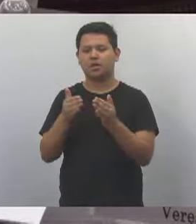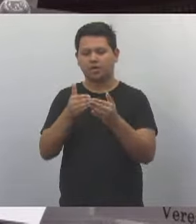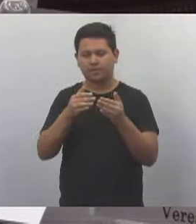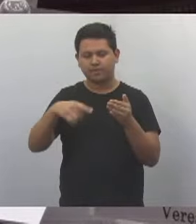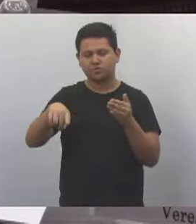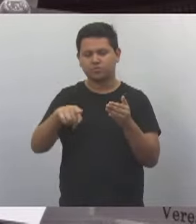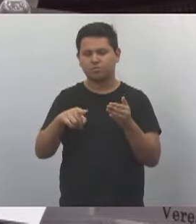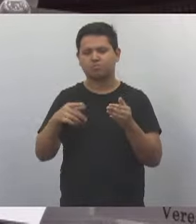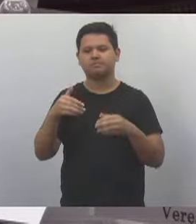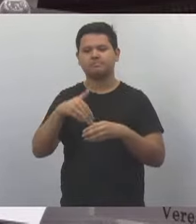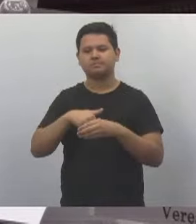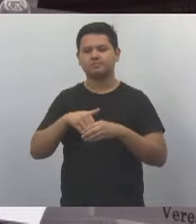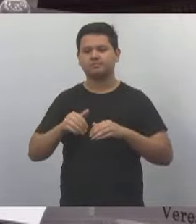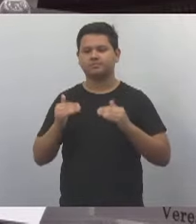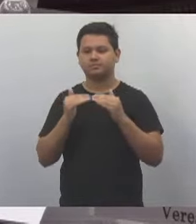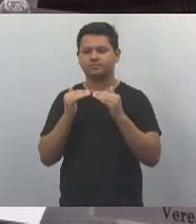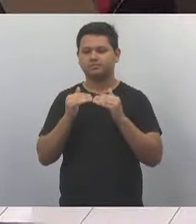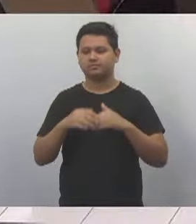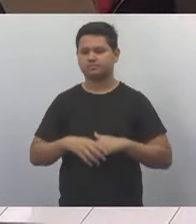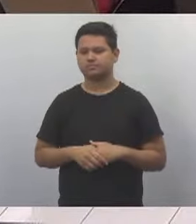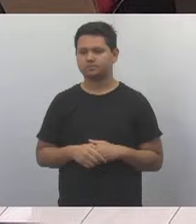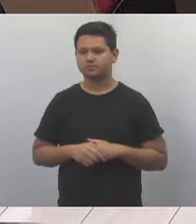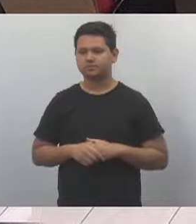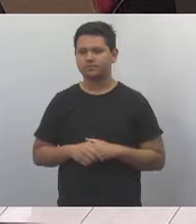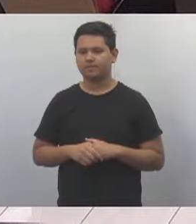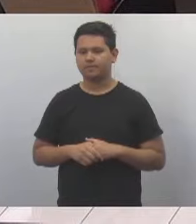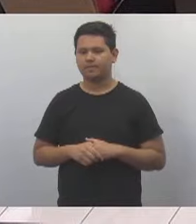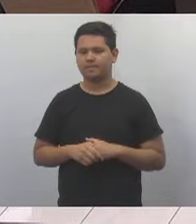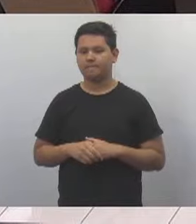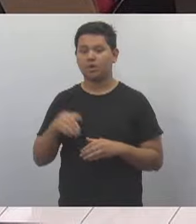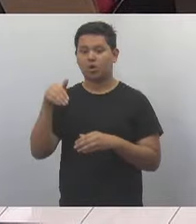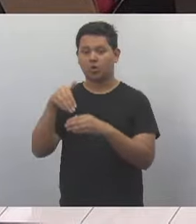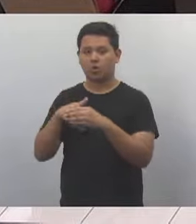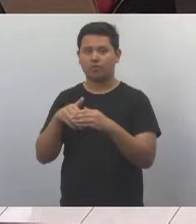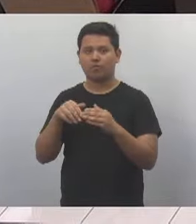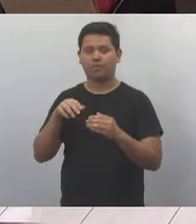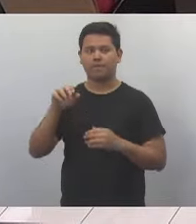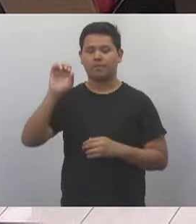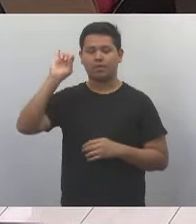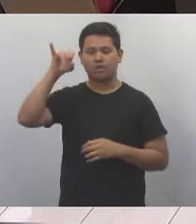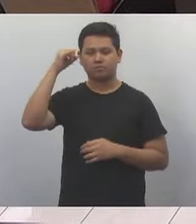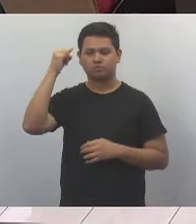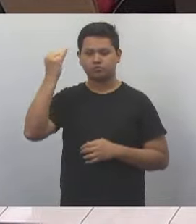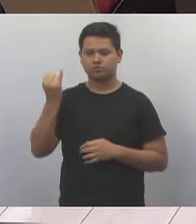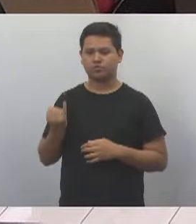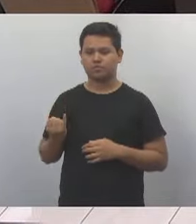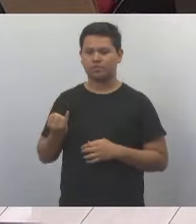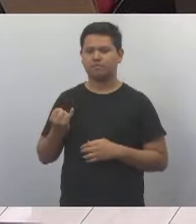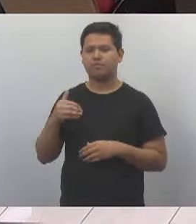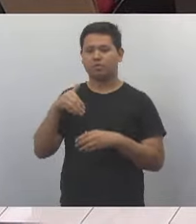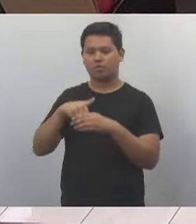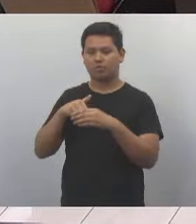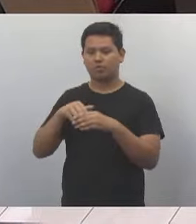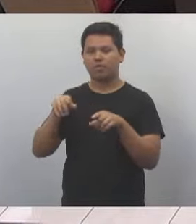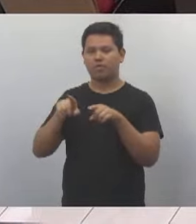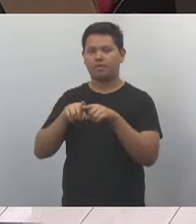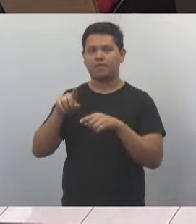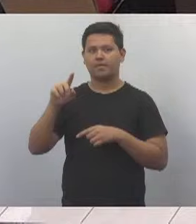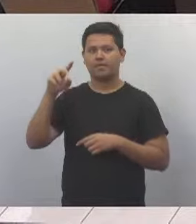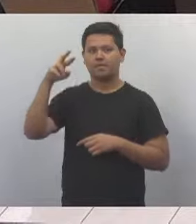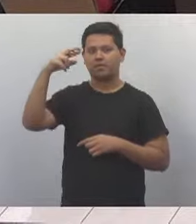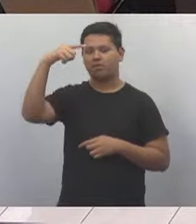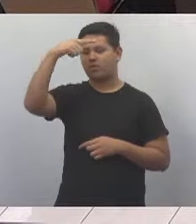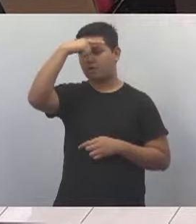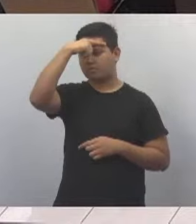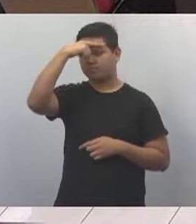iniciativa. Favorável. Como vota a vereadora Juliana da Fênix? Favorável. Como vota o vereador Luiz Flávio?